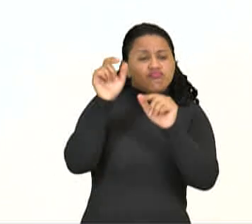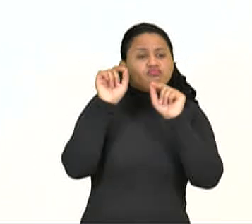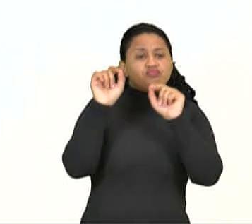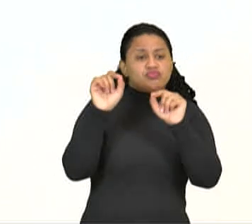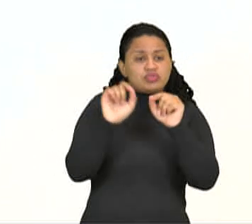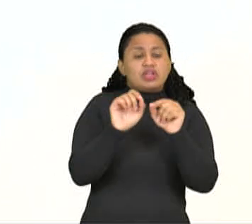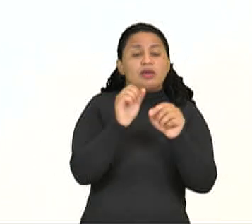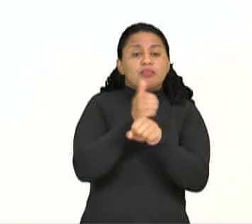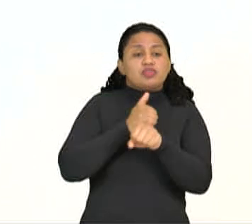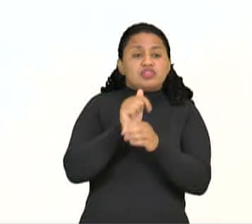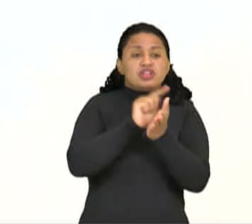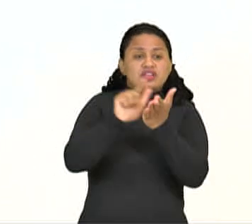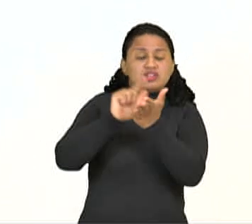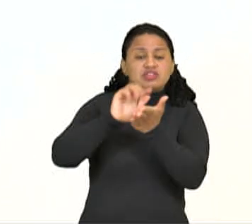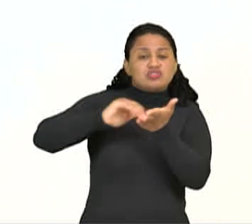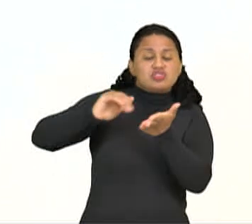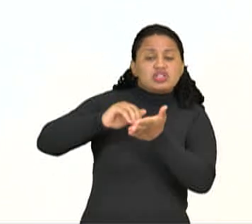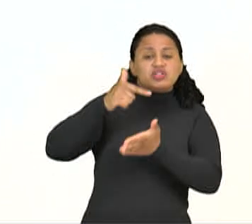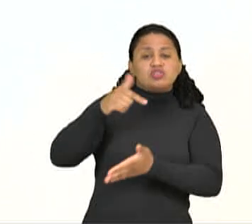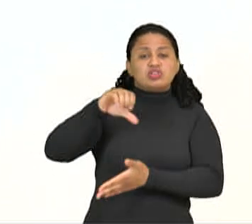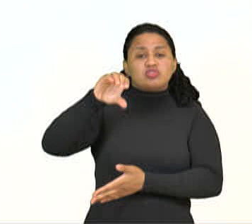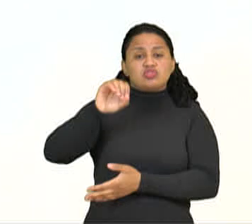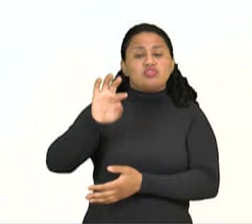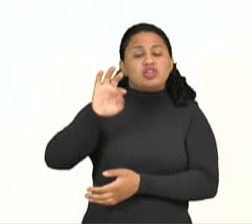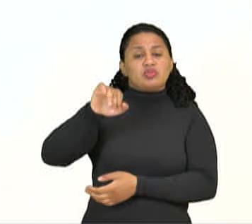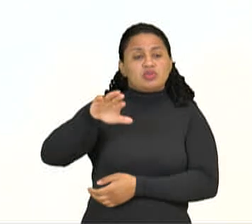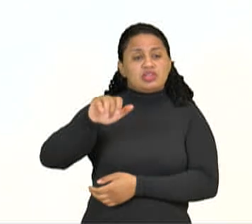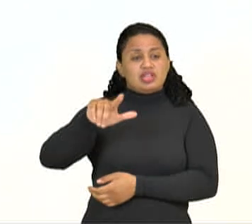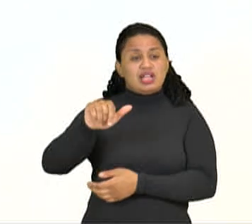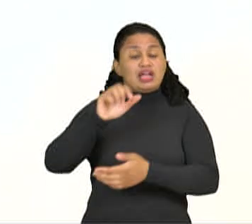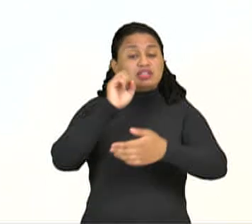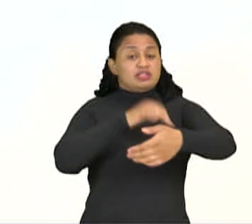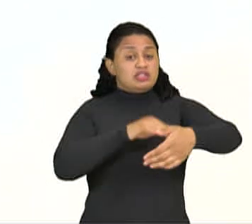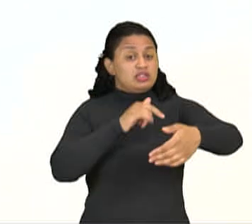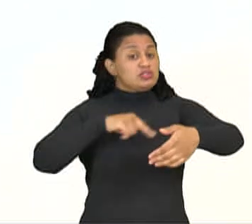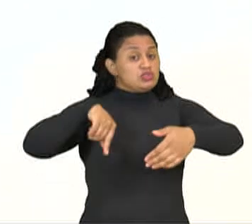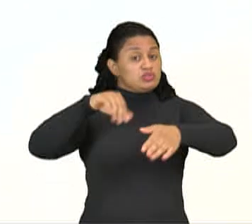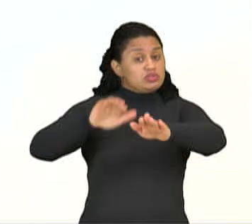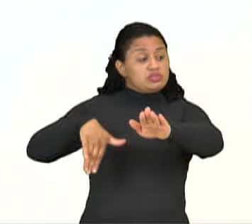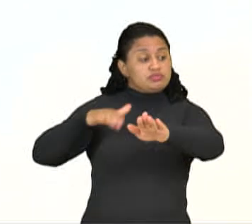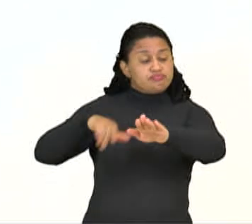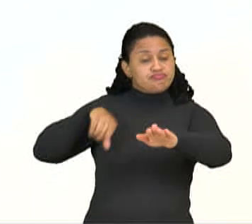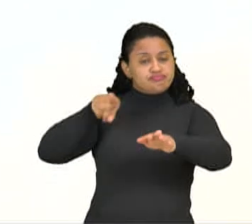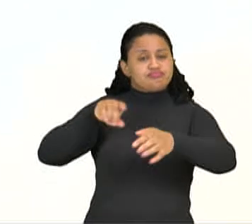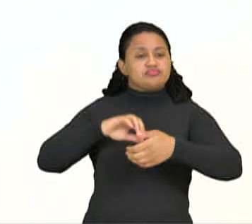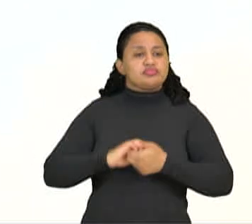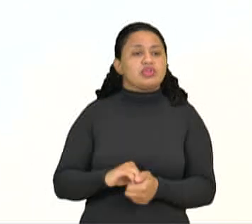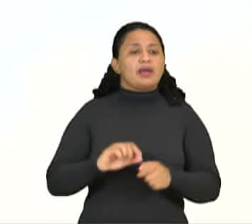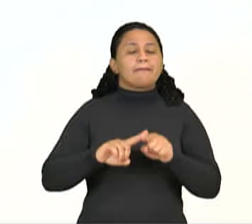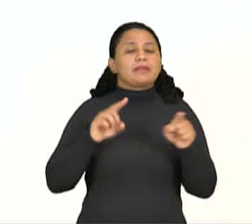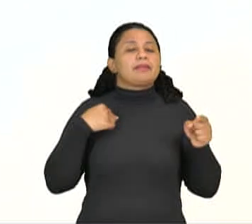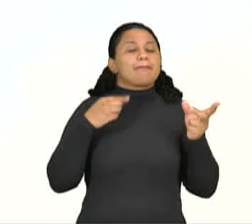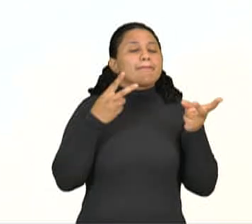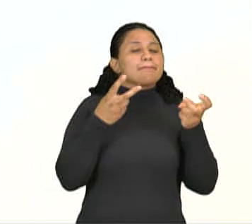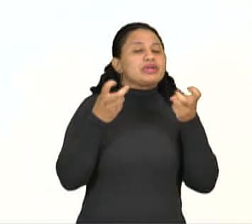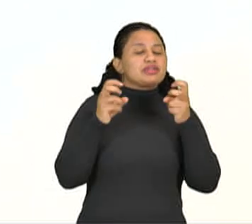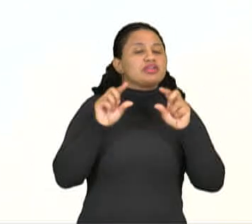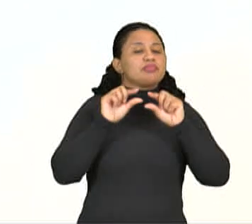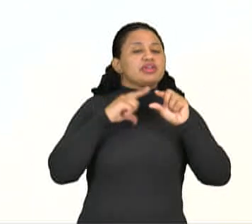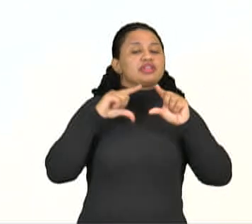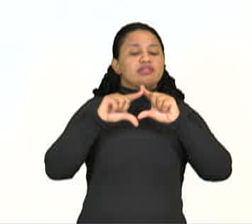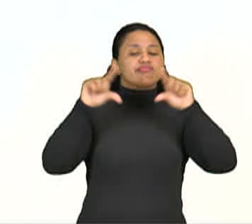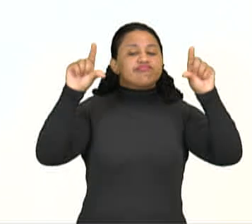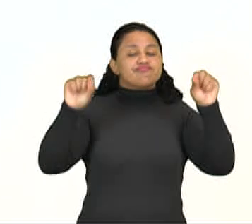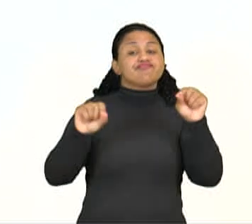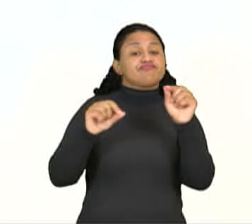garis retiram 290 toneladas de lixo de Copacabana. Agora veja o que vai ter no primeiro